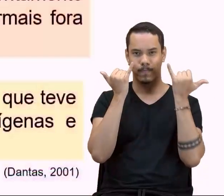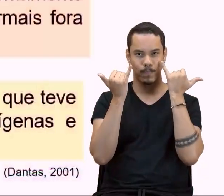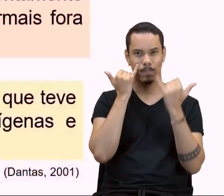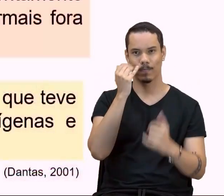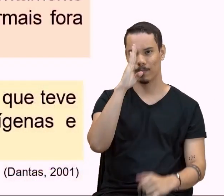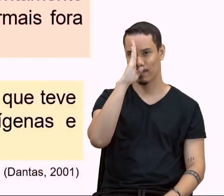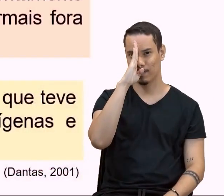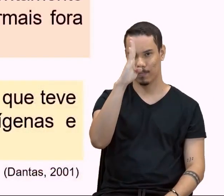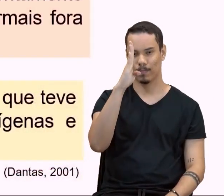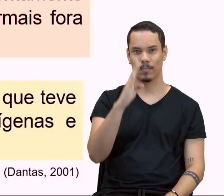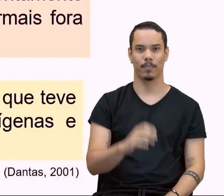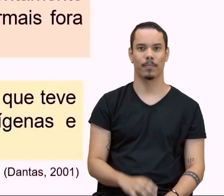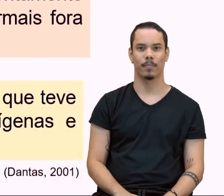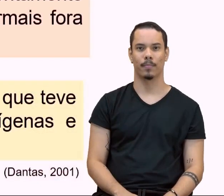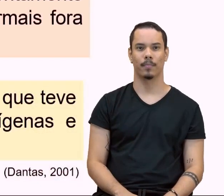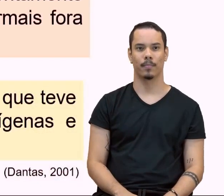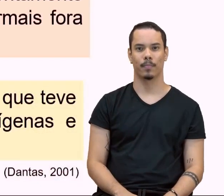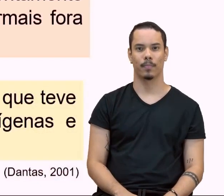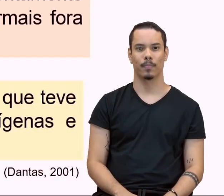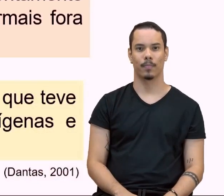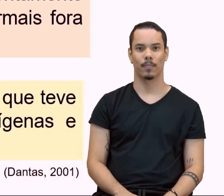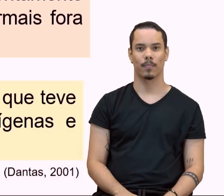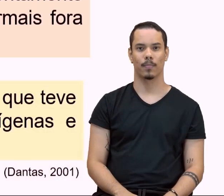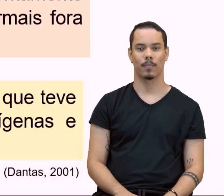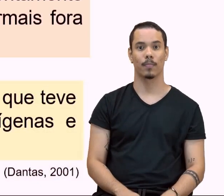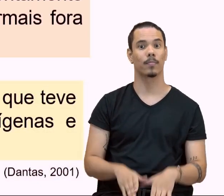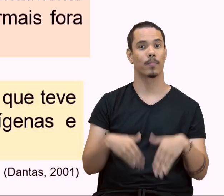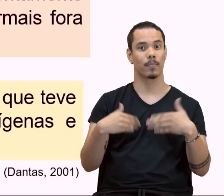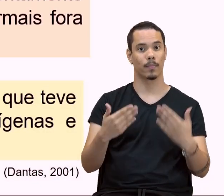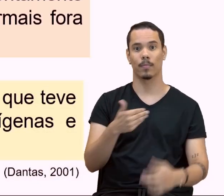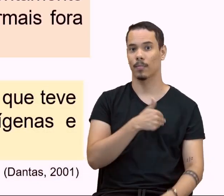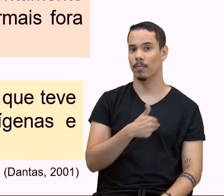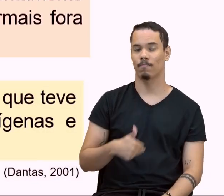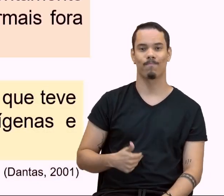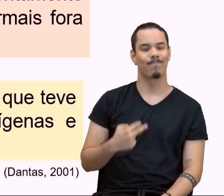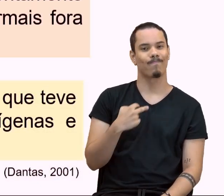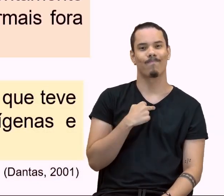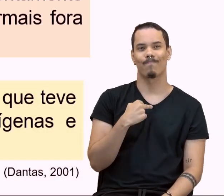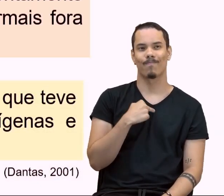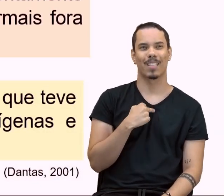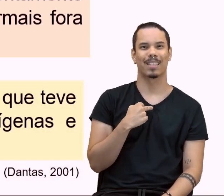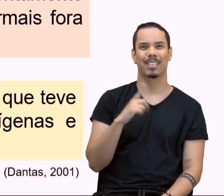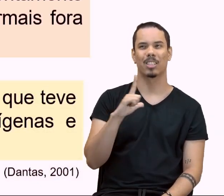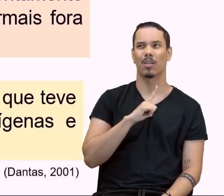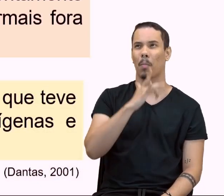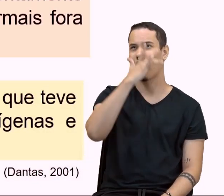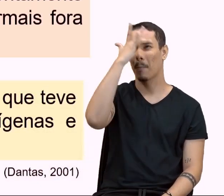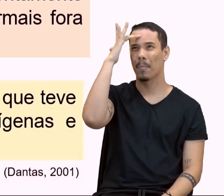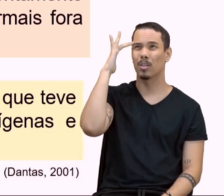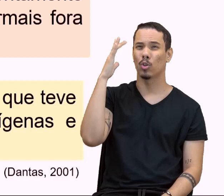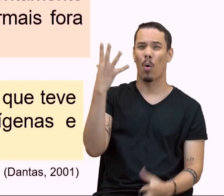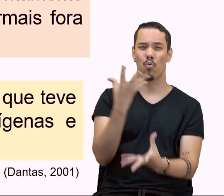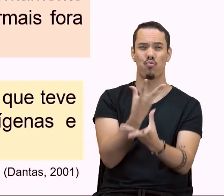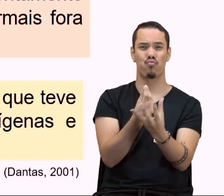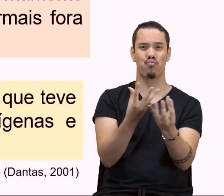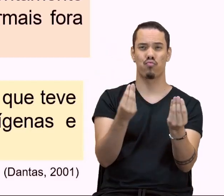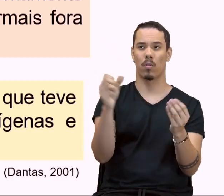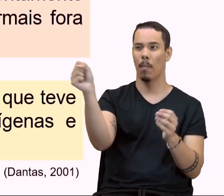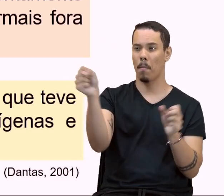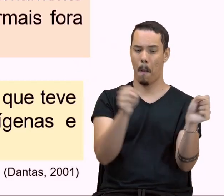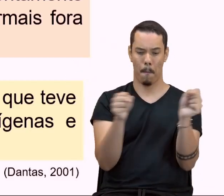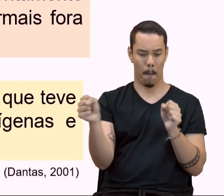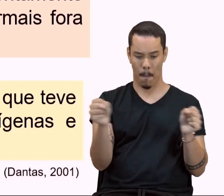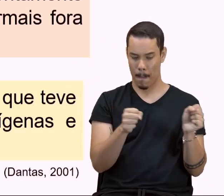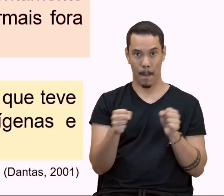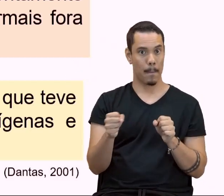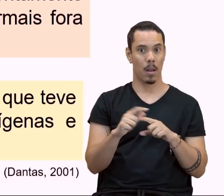lá. Então, aí o governo não pôde lidar com a enxurrada de imigrantes com esquemas formais de assentamento e